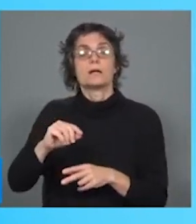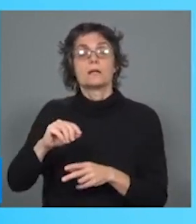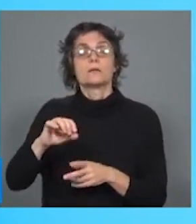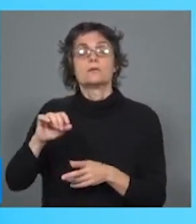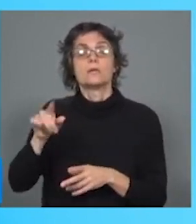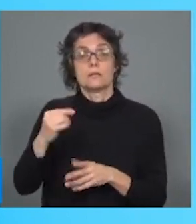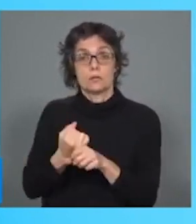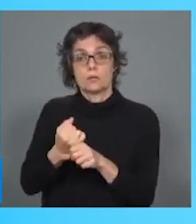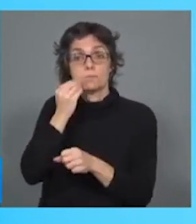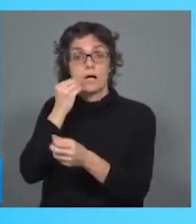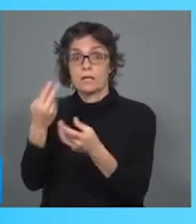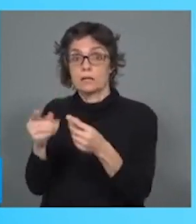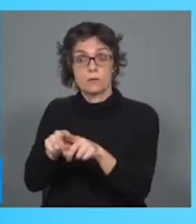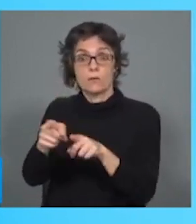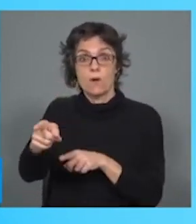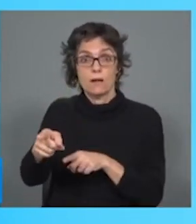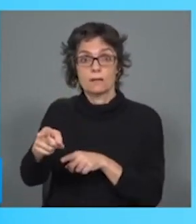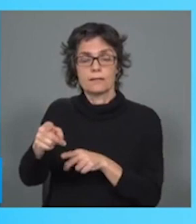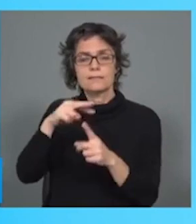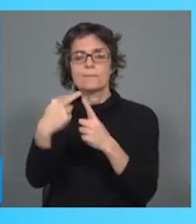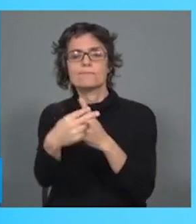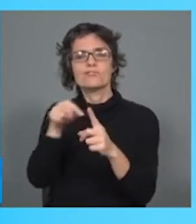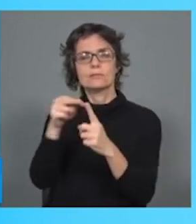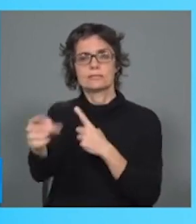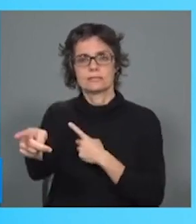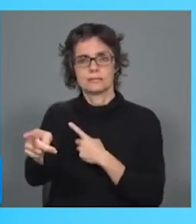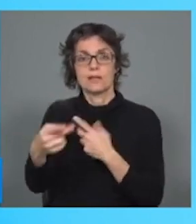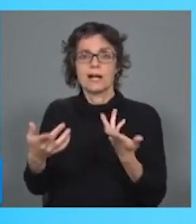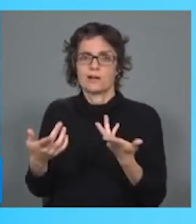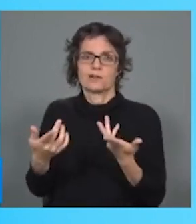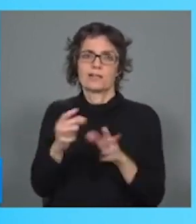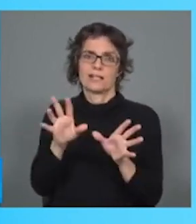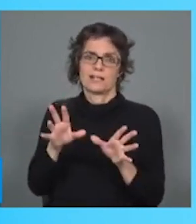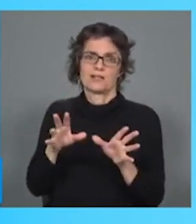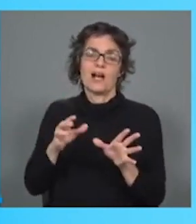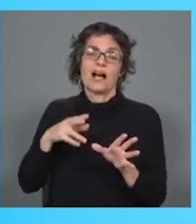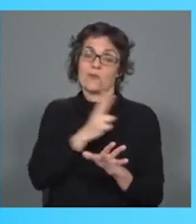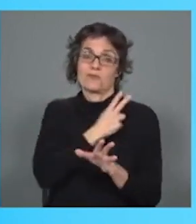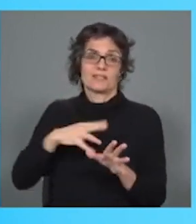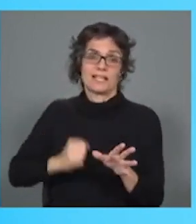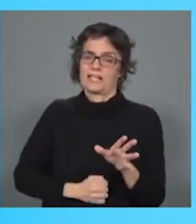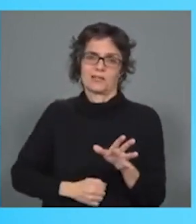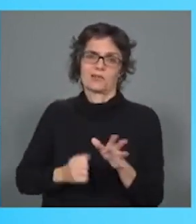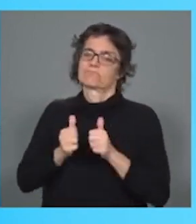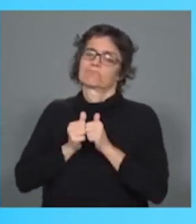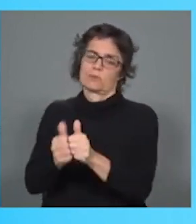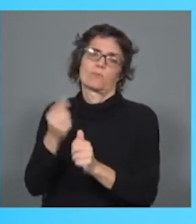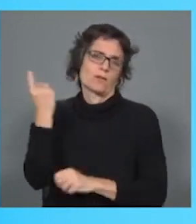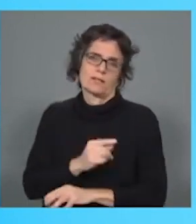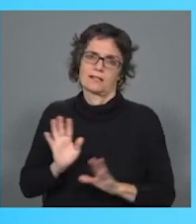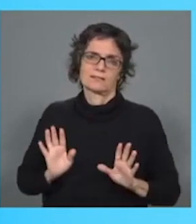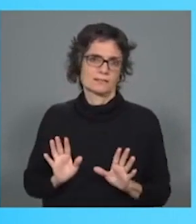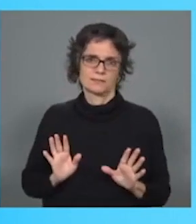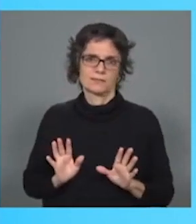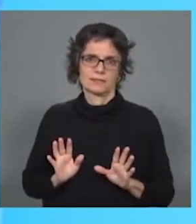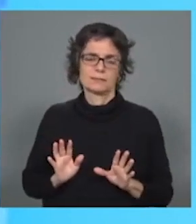este trabalho. E por isso eu achei que a Universidade Católica merecia... Não podia ficar de fora deste esforço. Merecia ter uma cátedra destas. Claro. A Faculdade